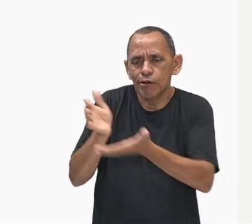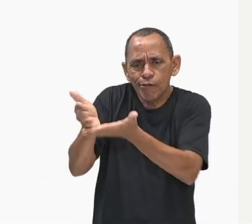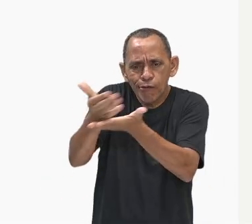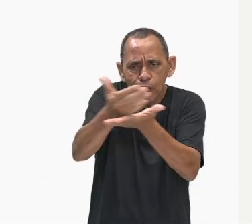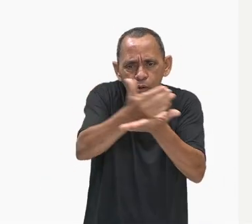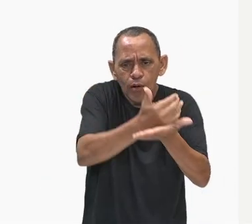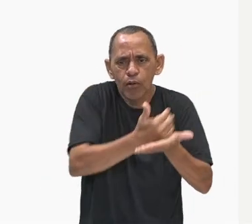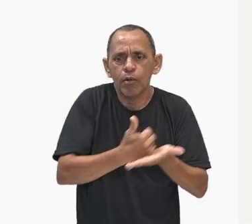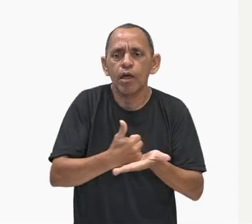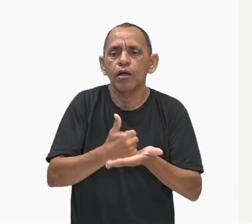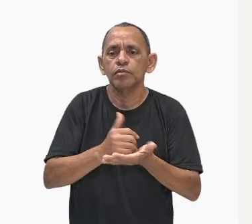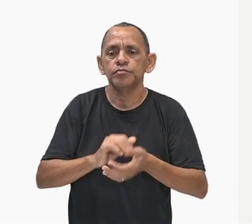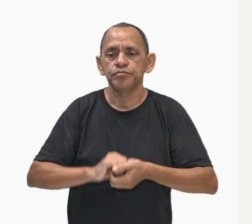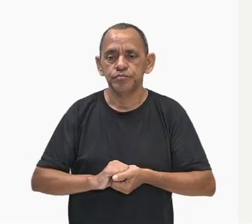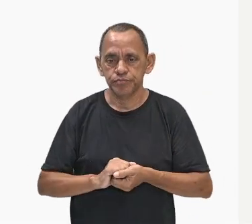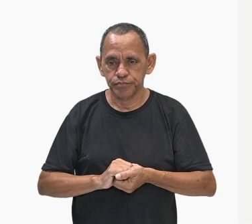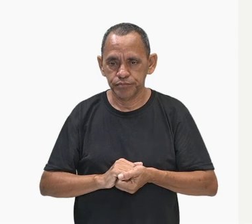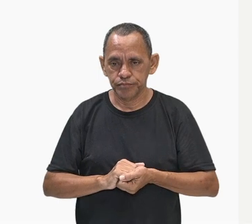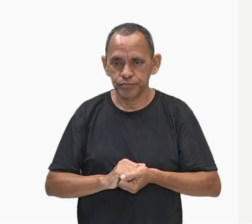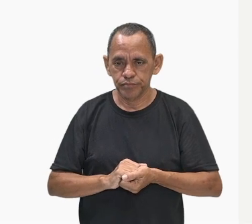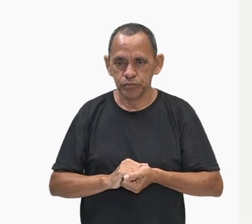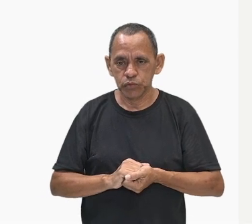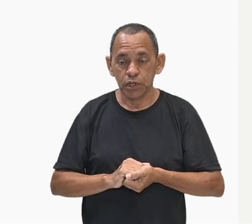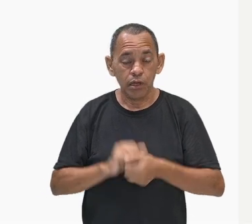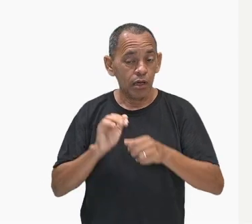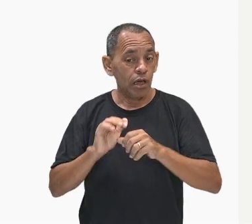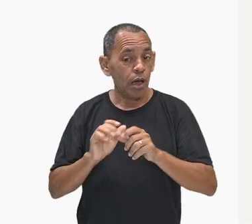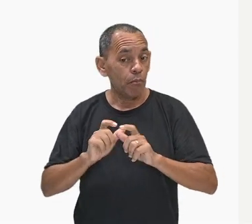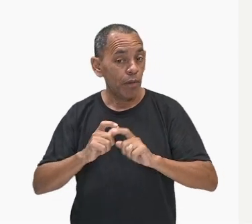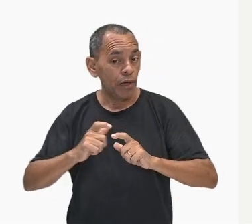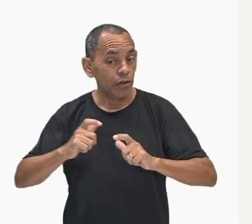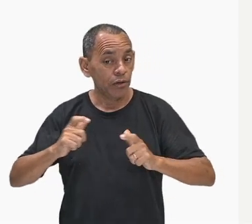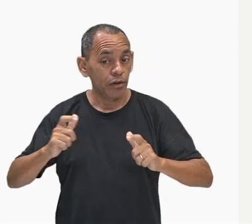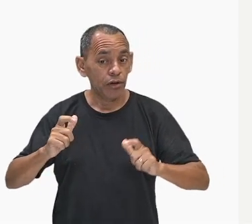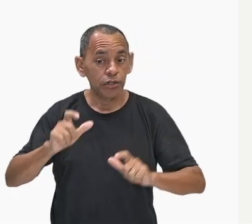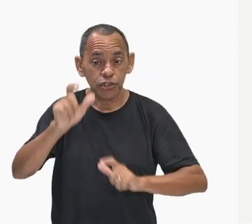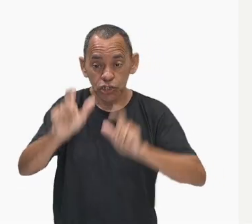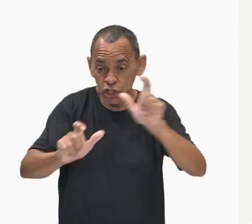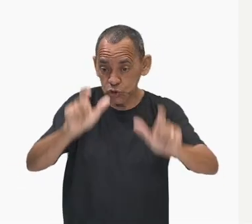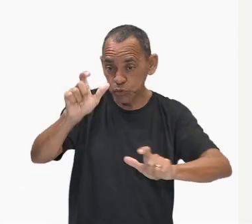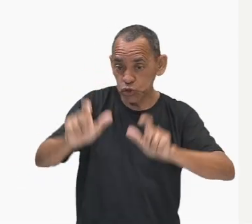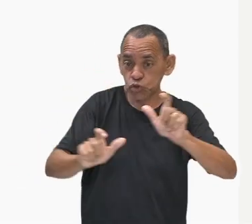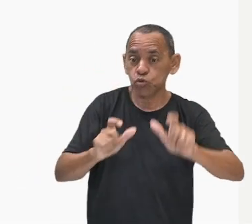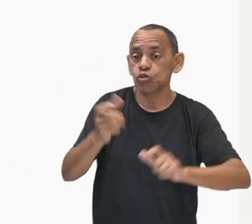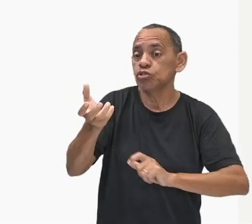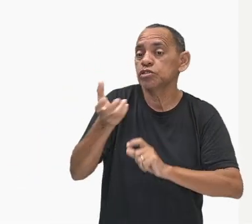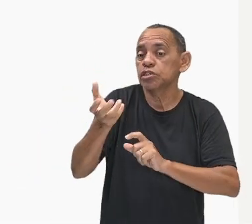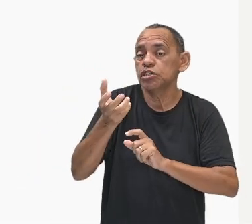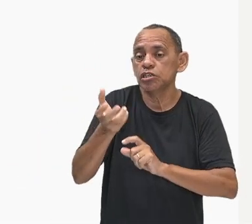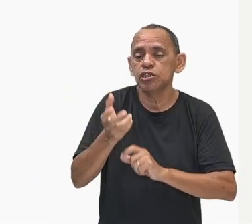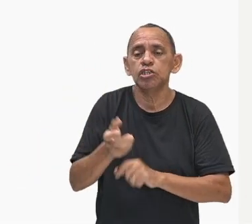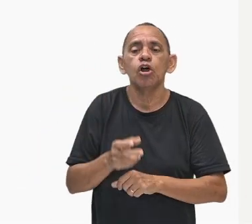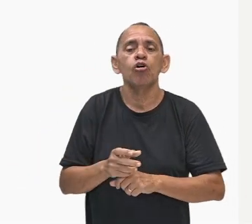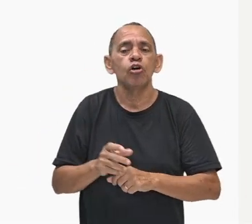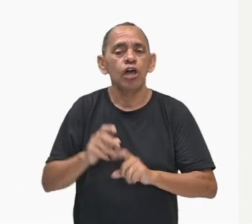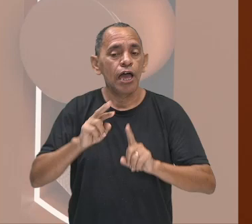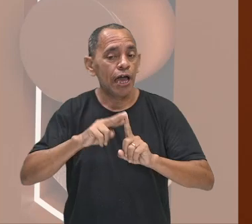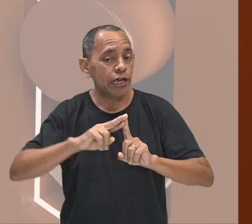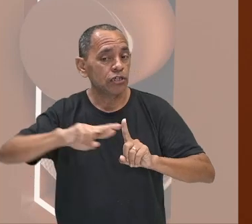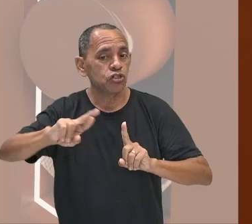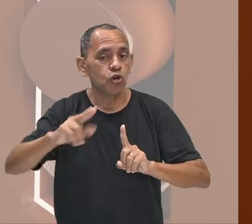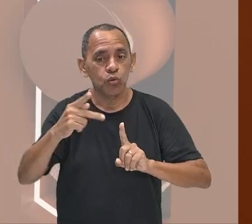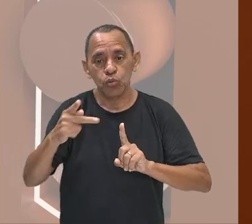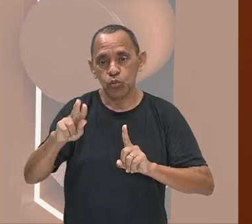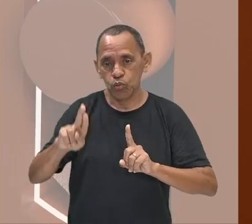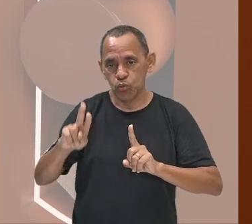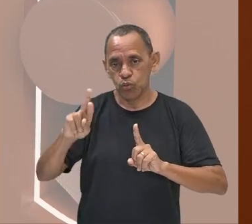calvinista, ou seja, maioria ali que aderia à religião puritana. Quando eu falar calvinismo, gente, vocês vão logo